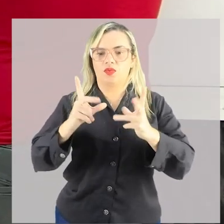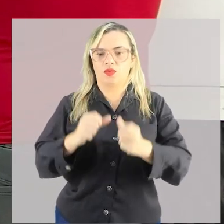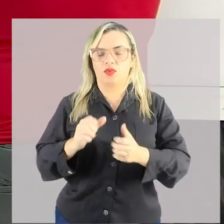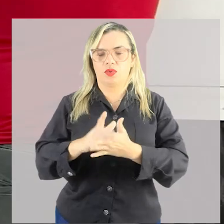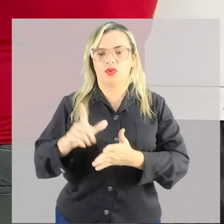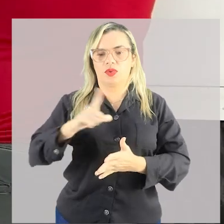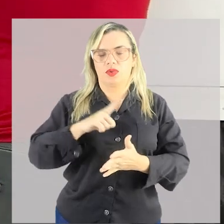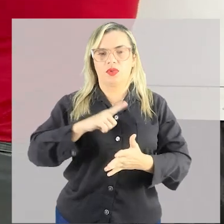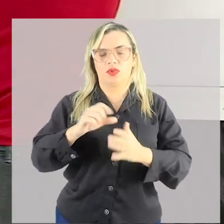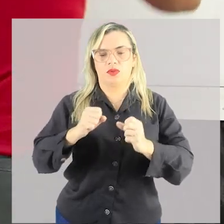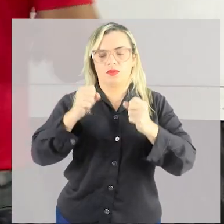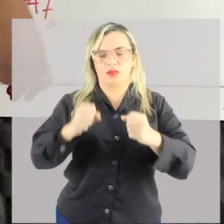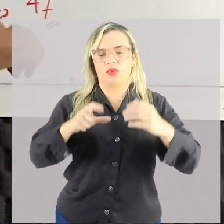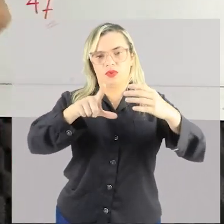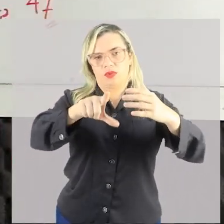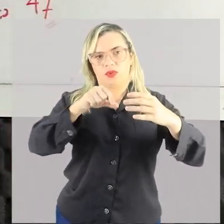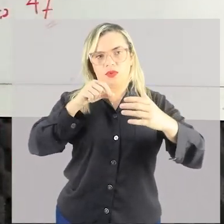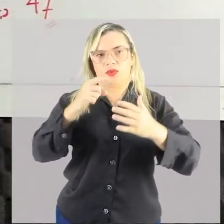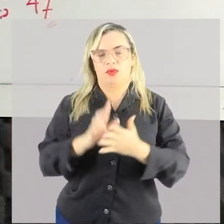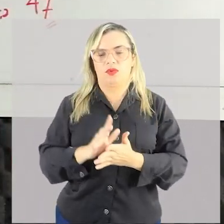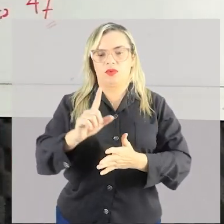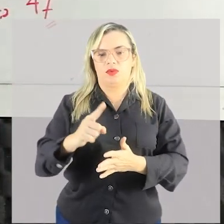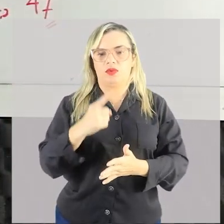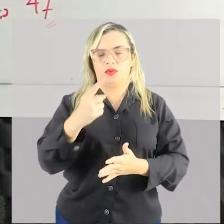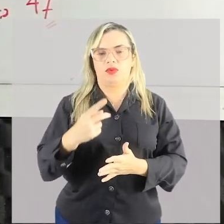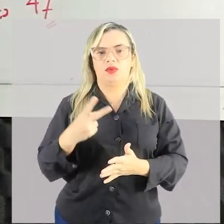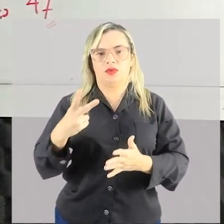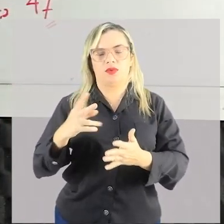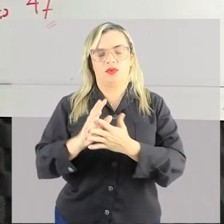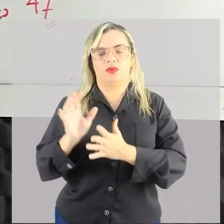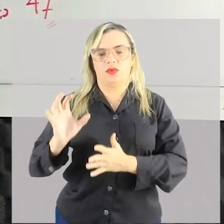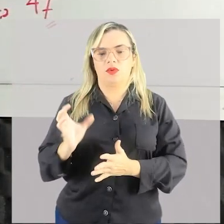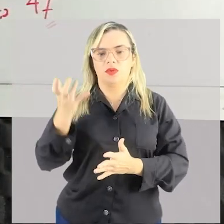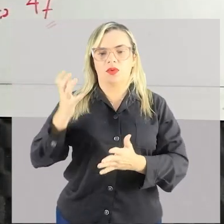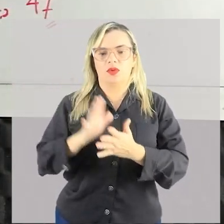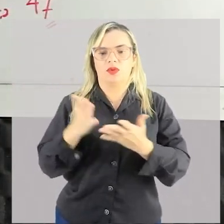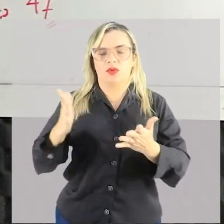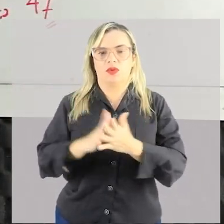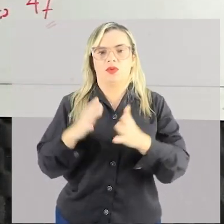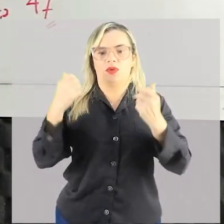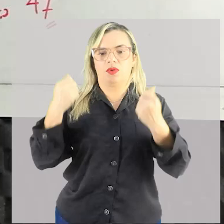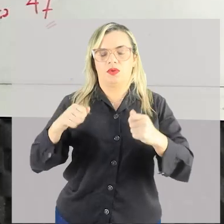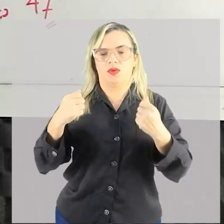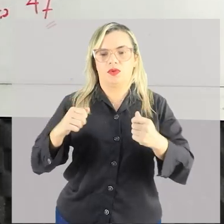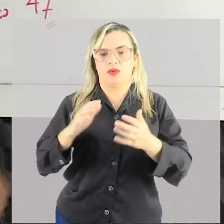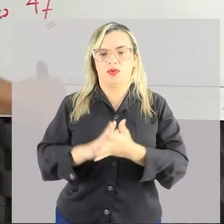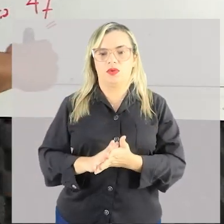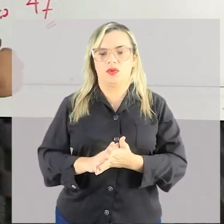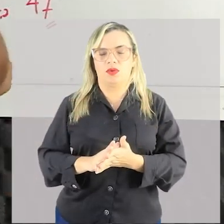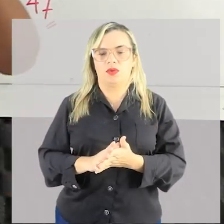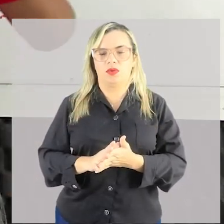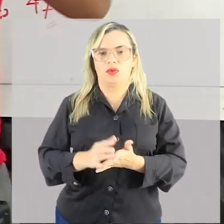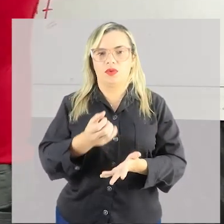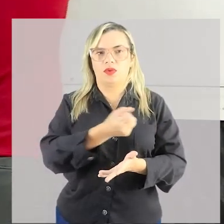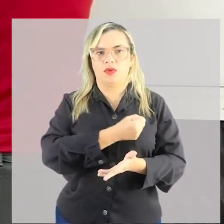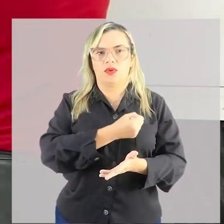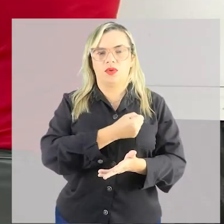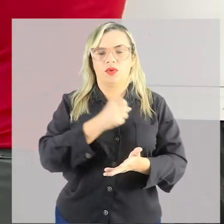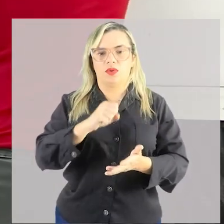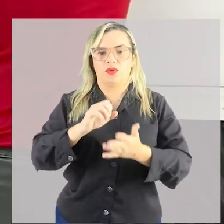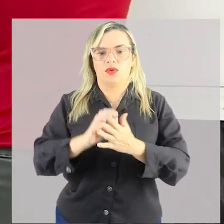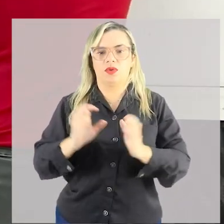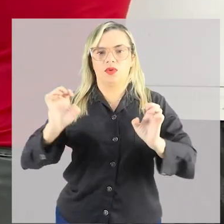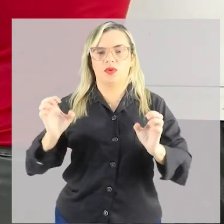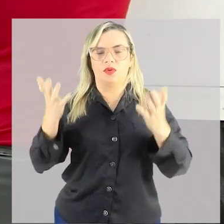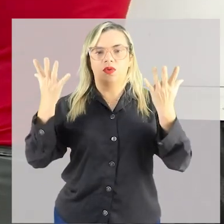12 certo isso é o que eu tenho de possibilidade eu preciso o quê do número de elementos do meu evento